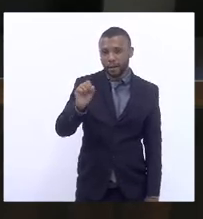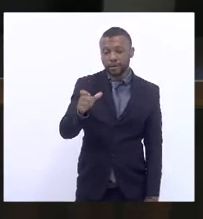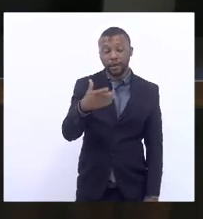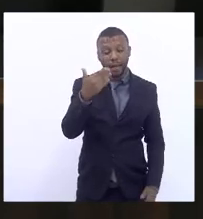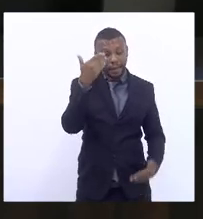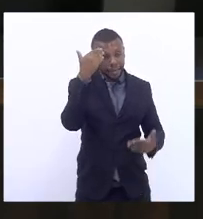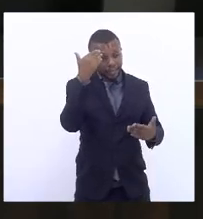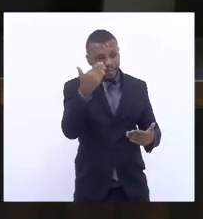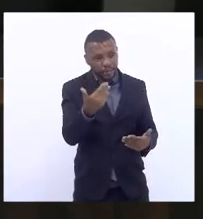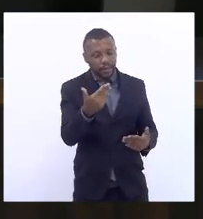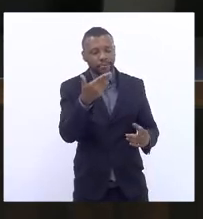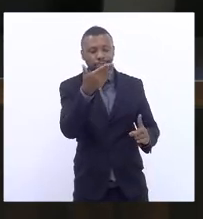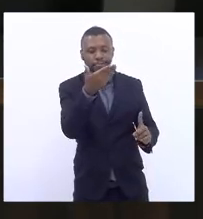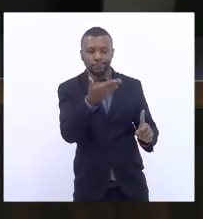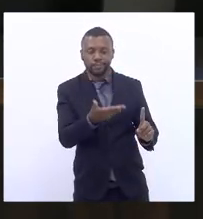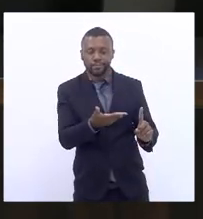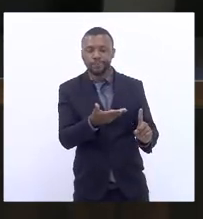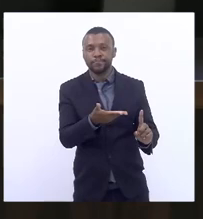Dom Roberto